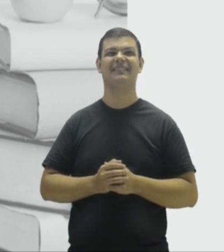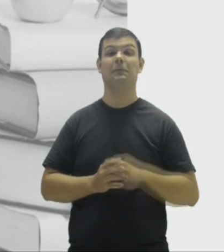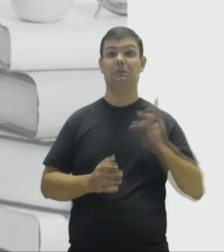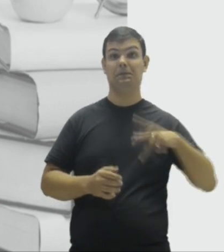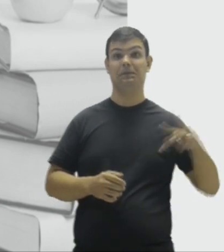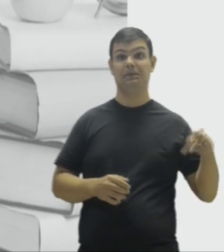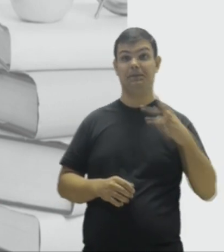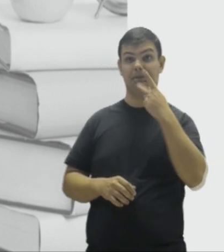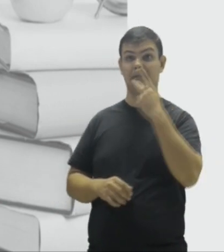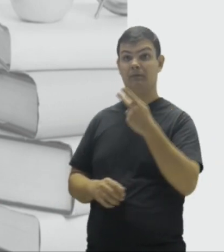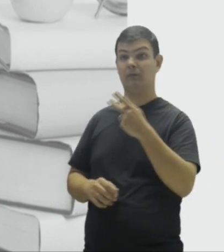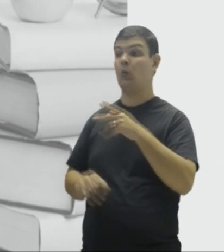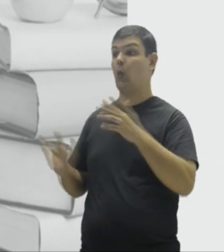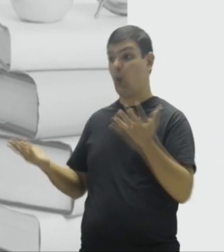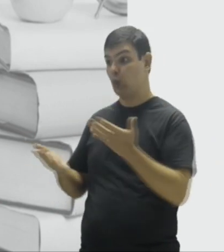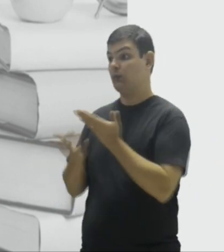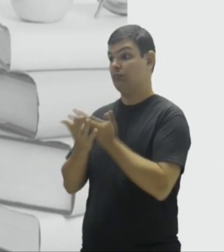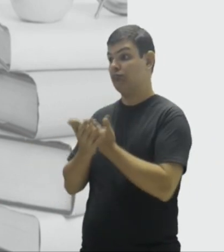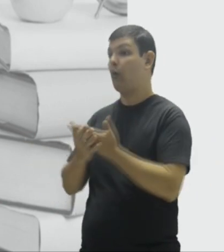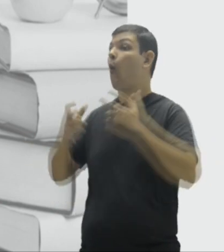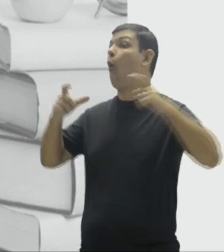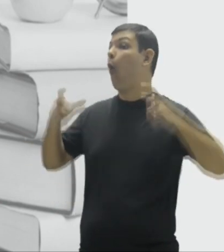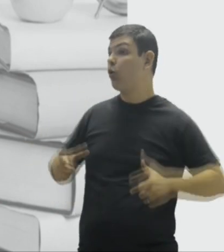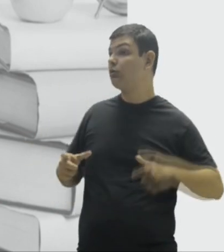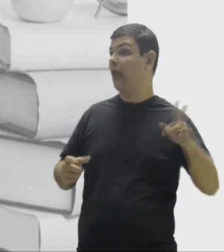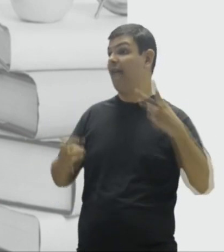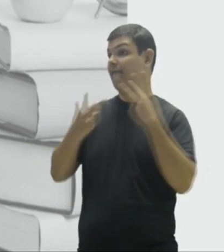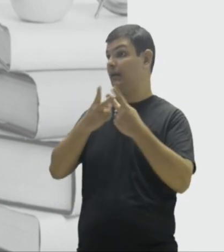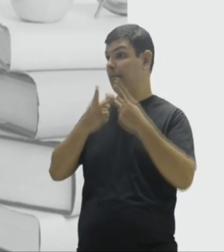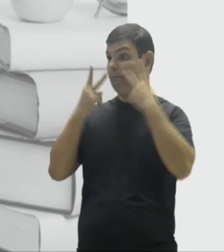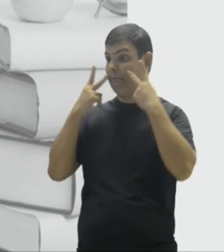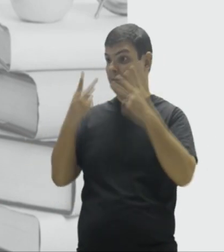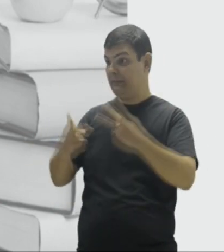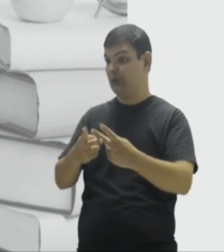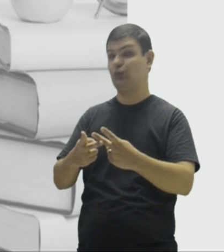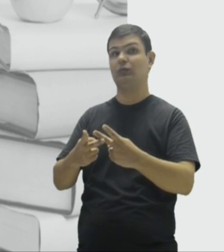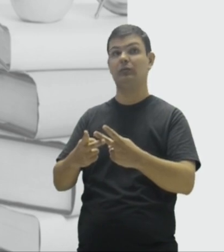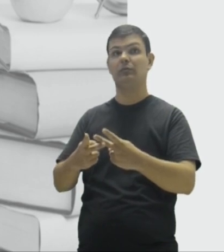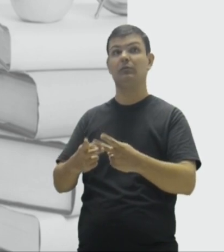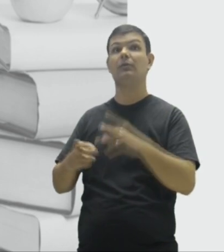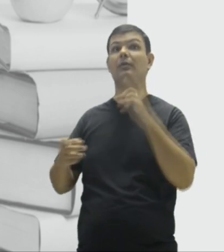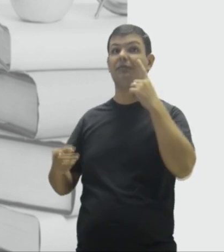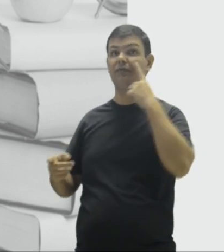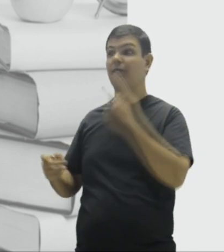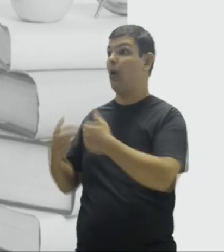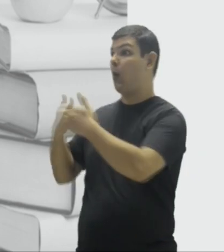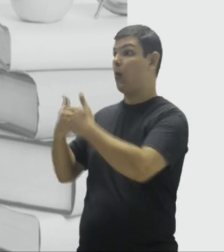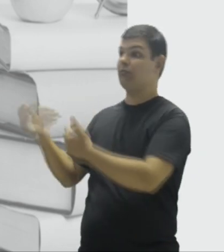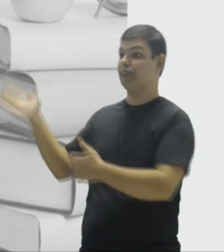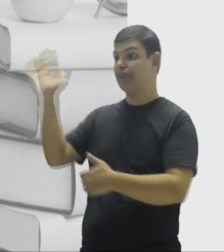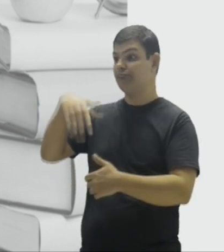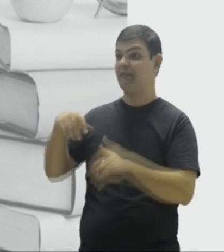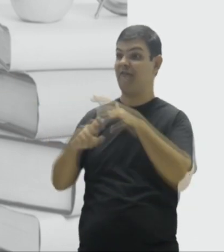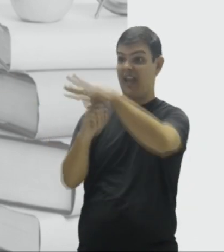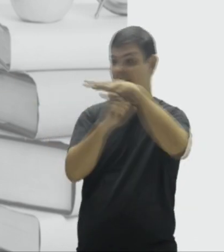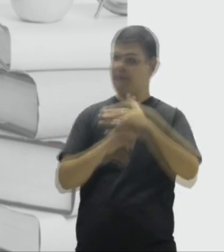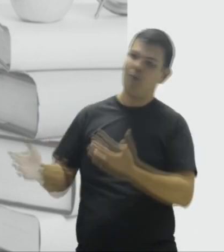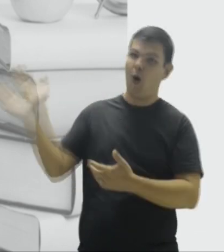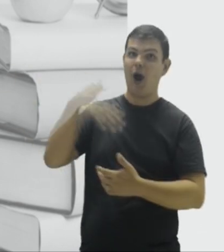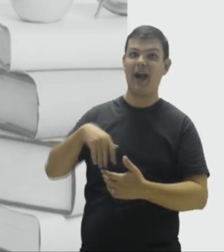Nossa aula de hoje será pelo mercado do Ver-o-Queijo. Lá vem nosso ônibus. Forme uma fila,